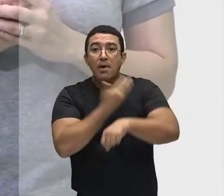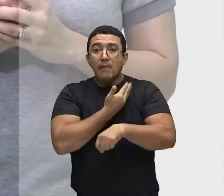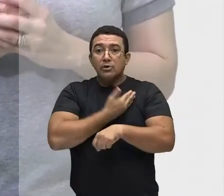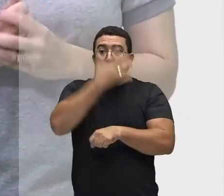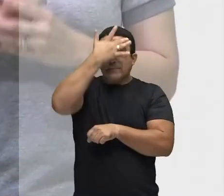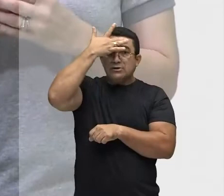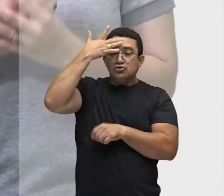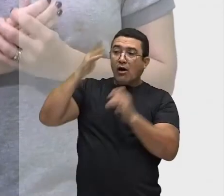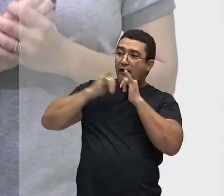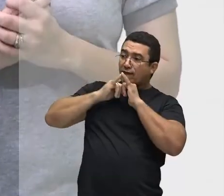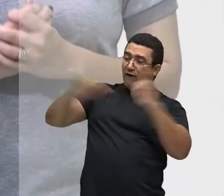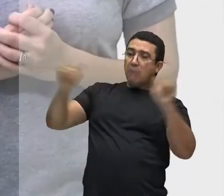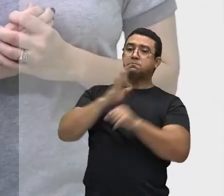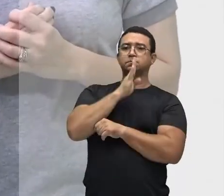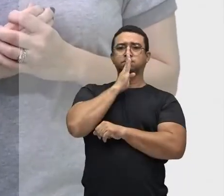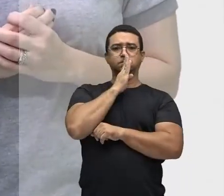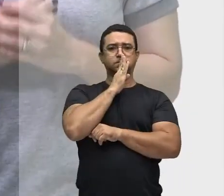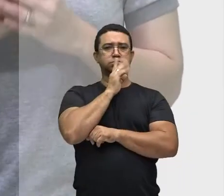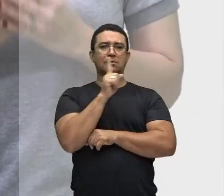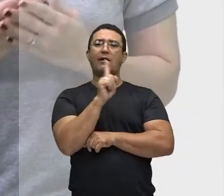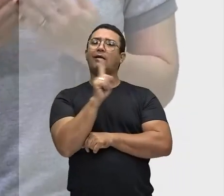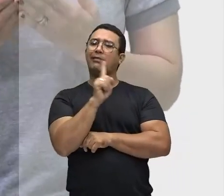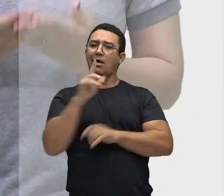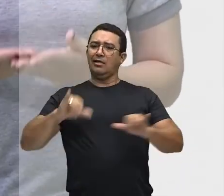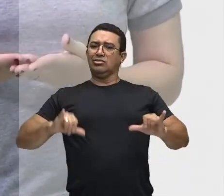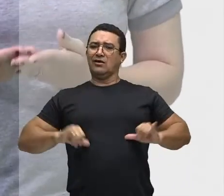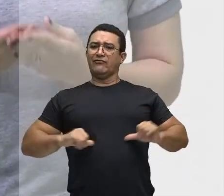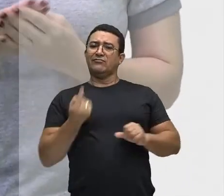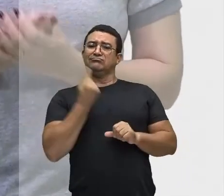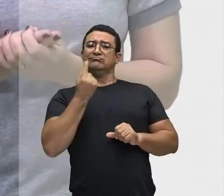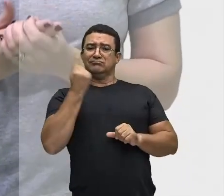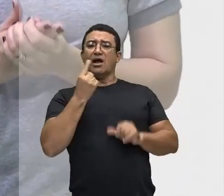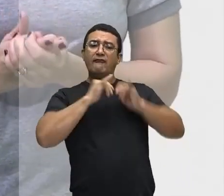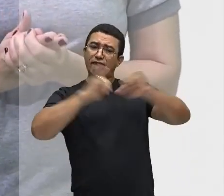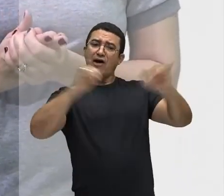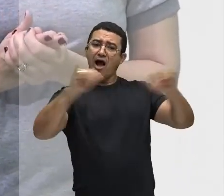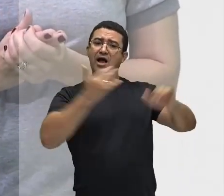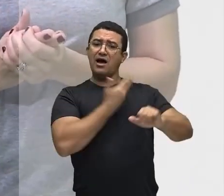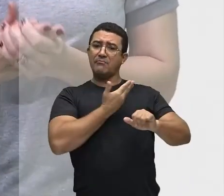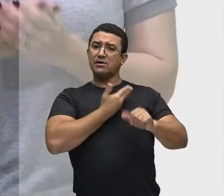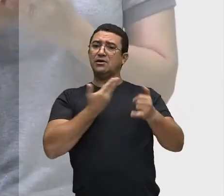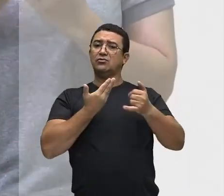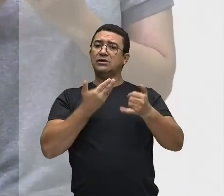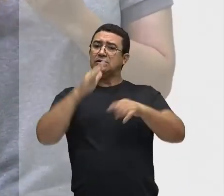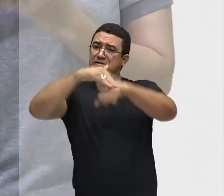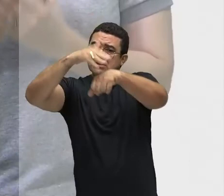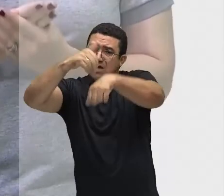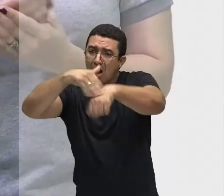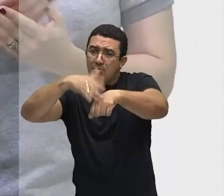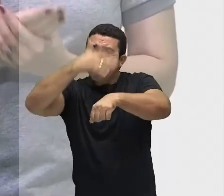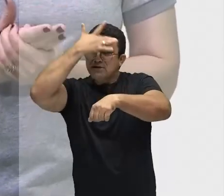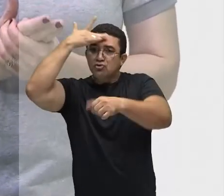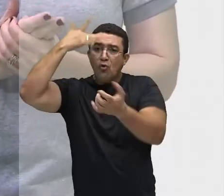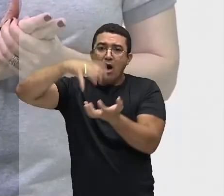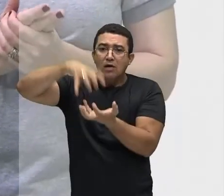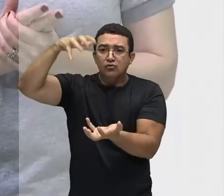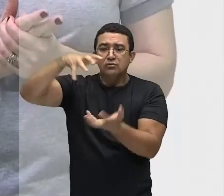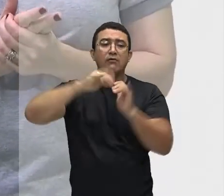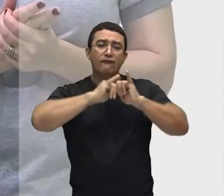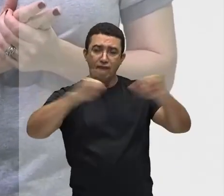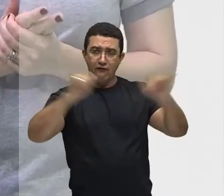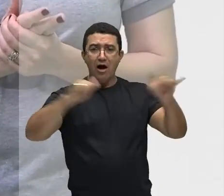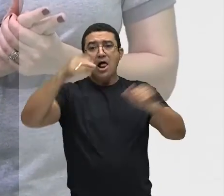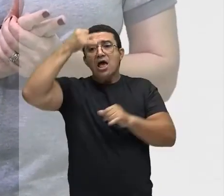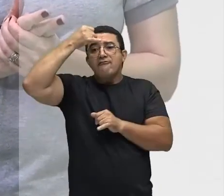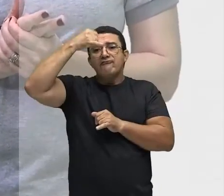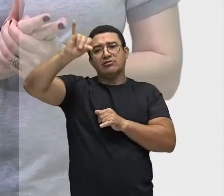calado, não sofra sozinho. Tenta falar para alguém, peça ajuda. para que você consiga evitar qualquer tipo